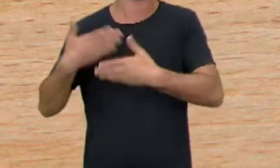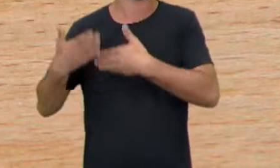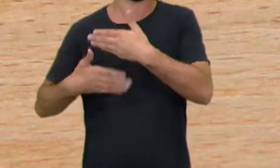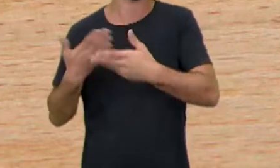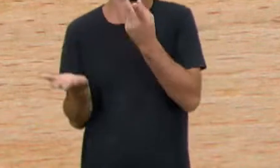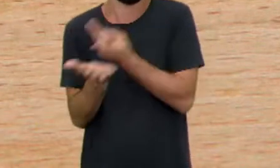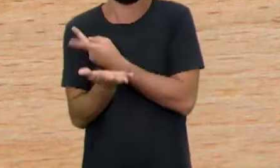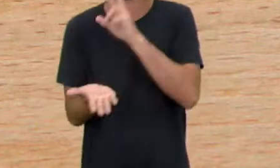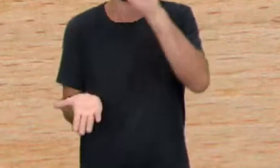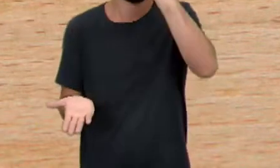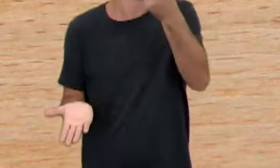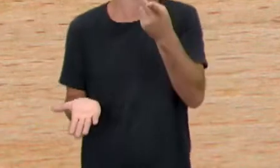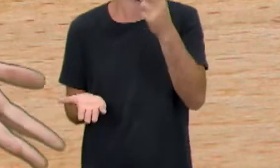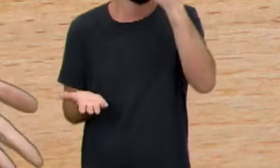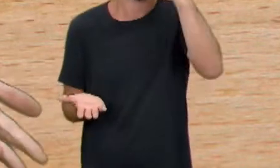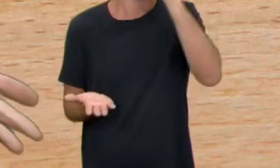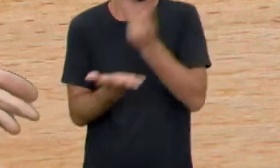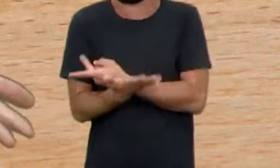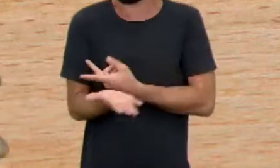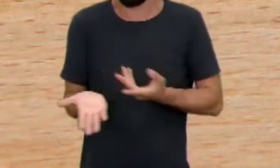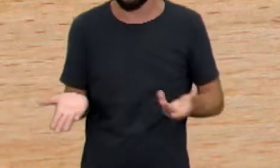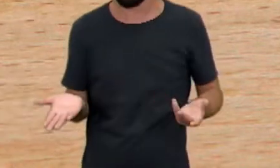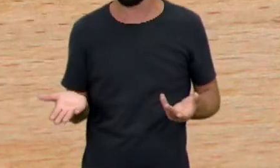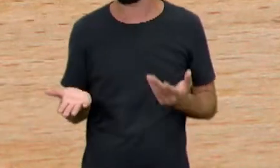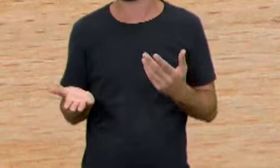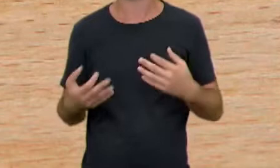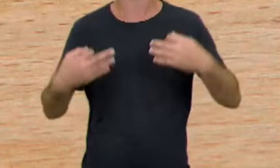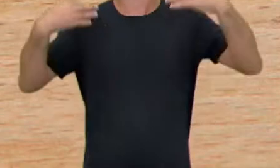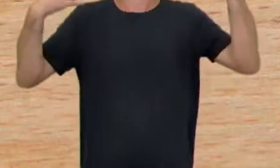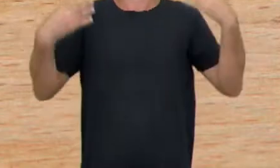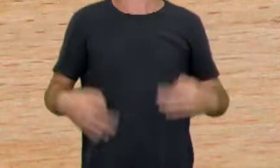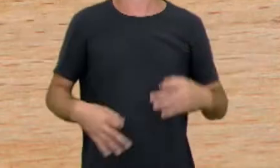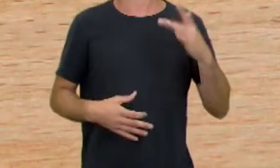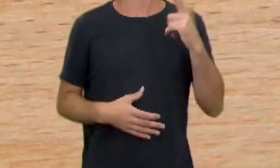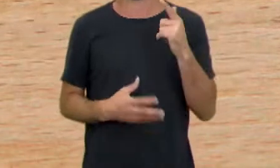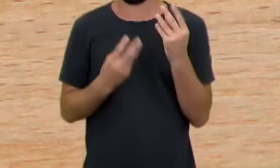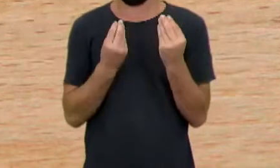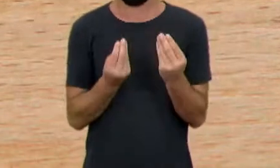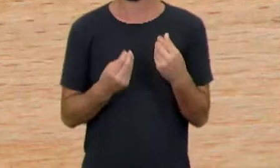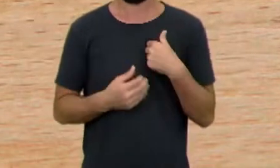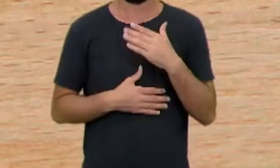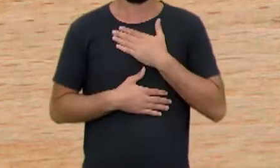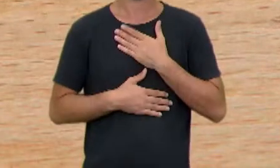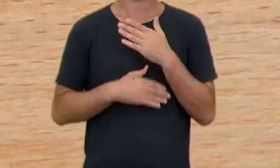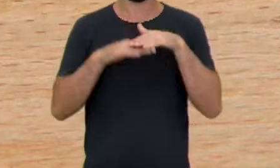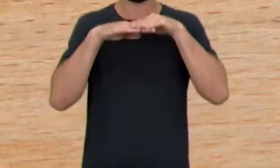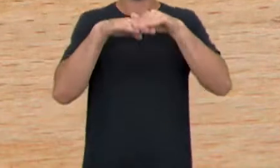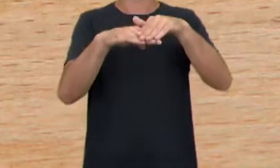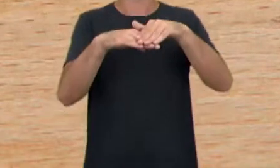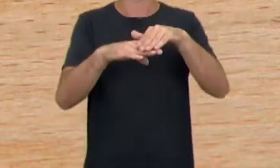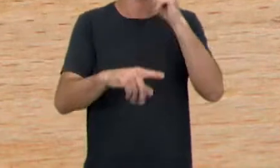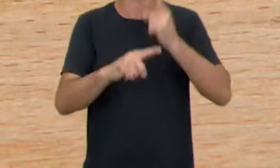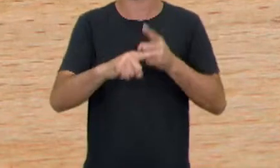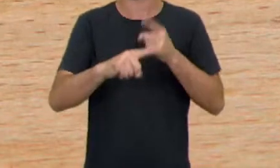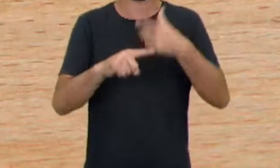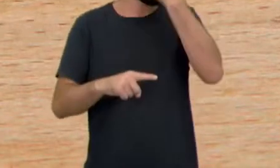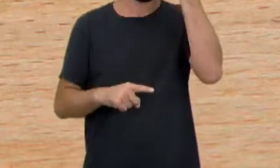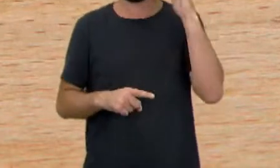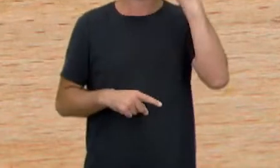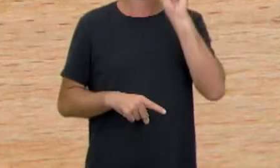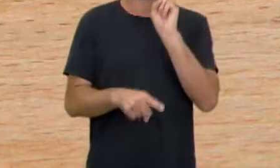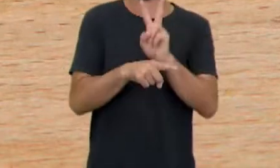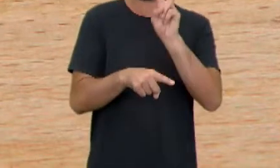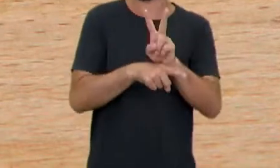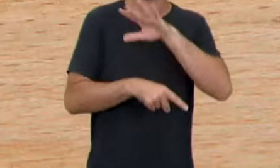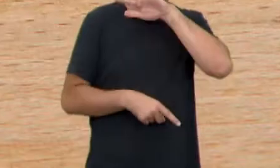equívoco mesmo. Certo. Às vezes, assim, não tem como ser correto isso. Eu gosto de falar porque todo protetor de animal acho que compartilha